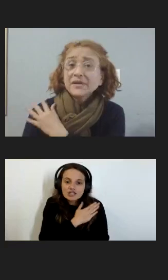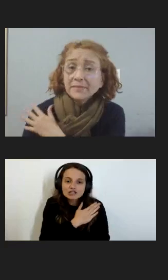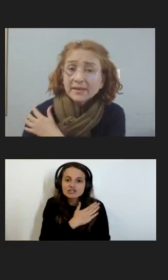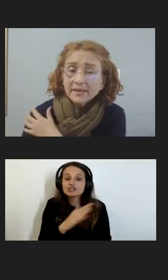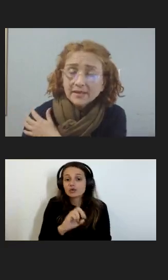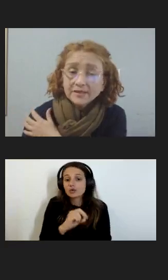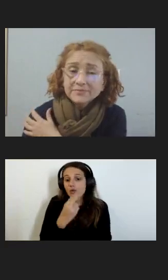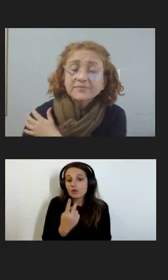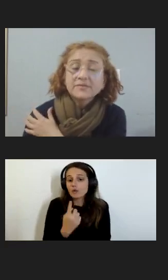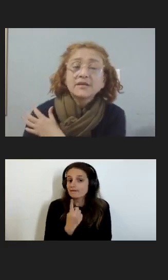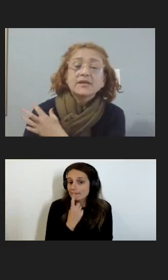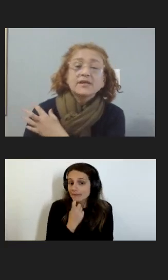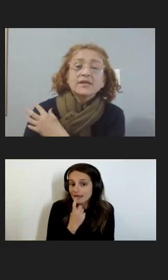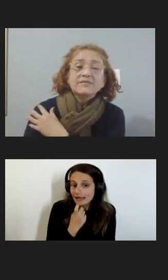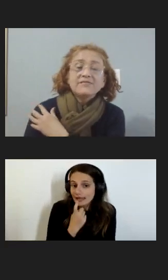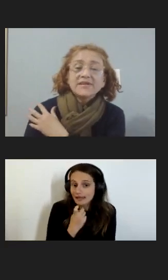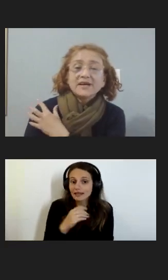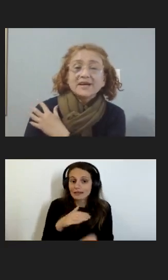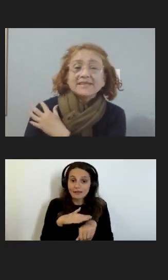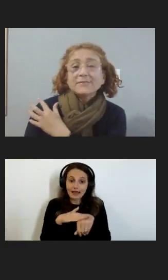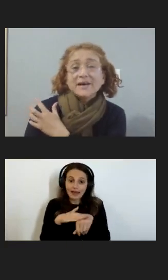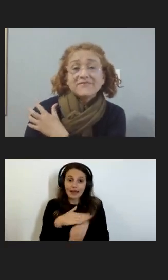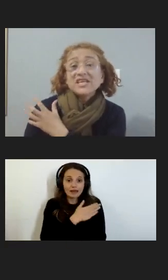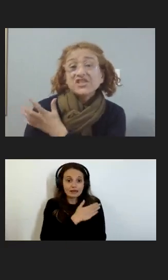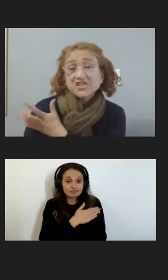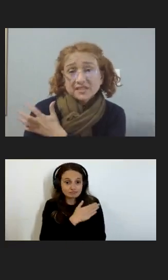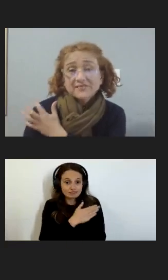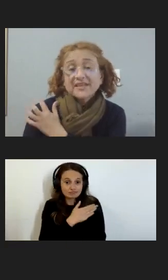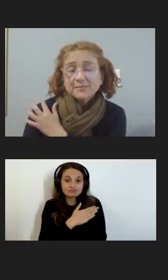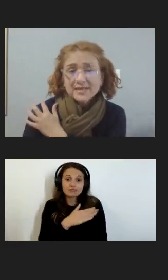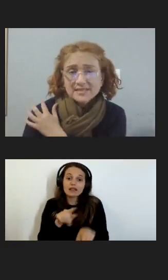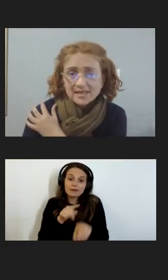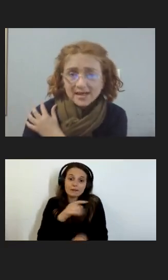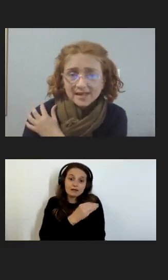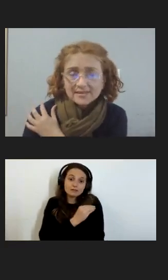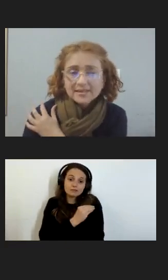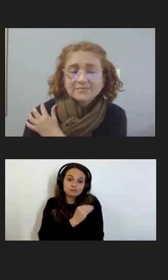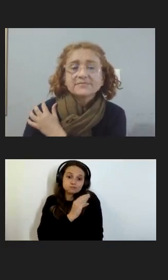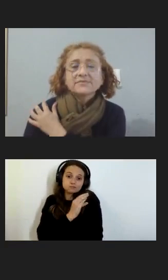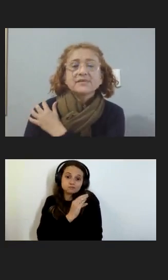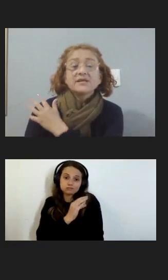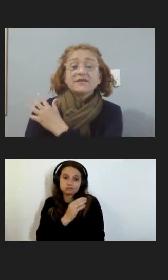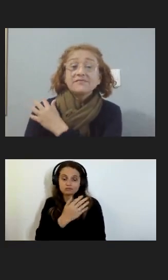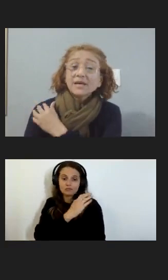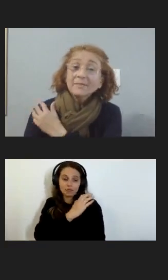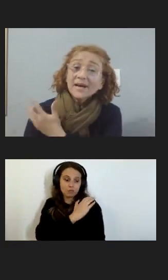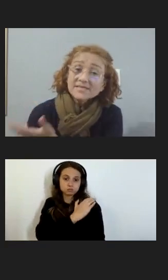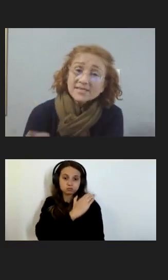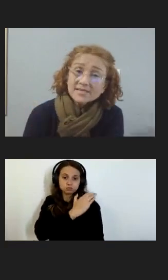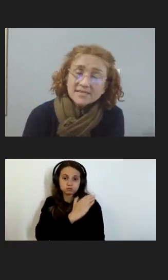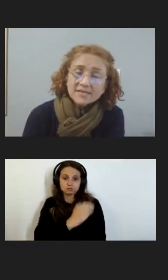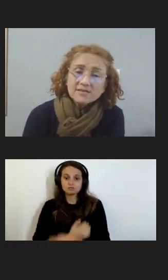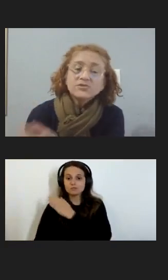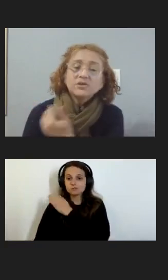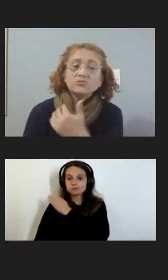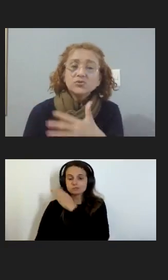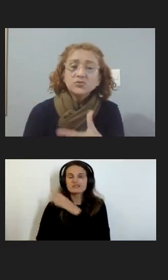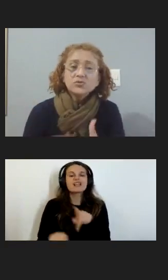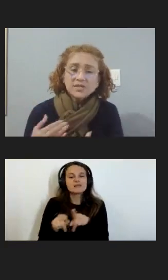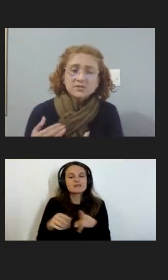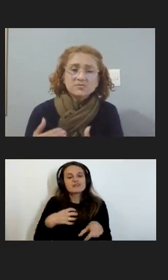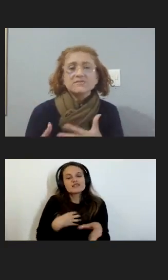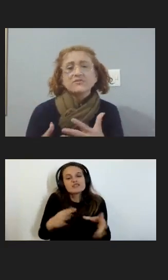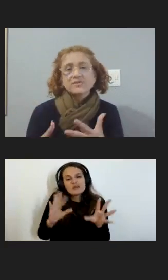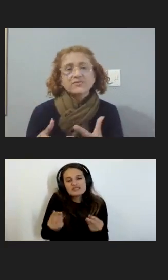fica vermelha, fica inchada, fica edemaciada, fica mais sensível. Então,